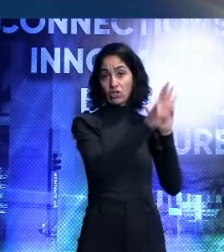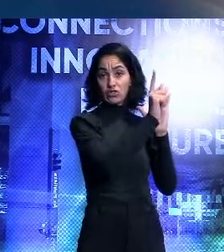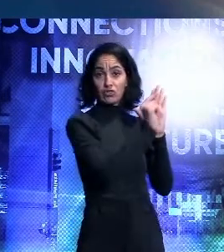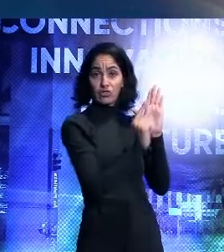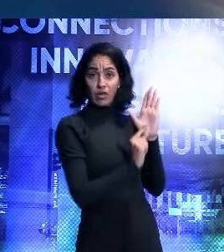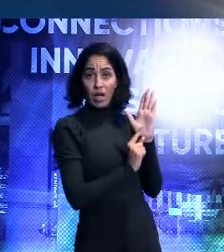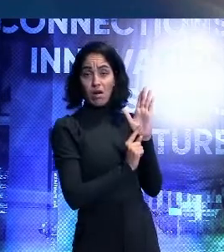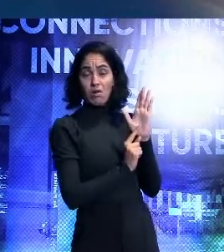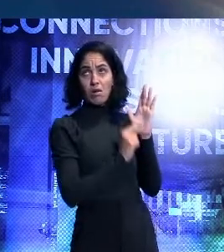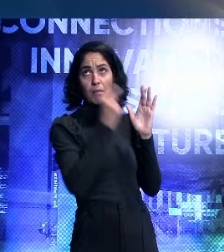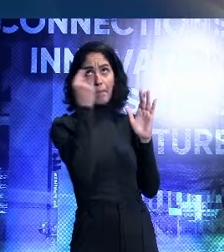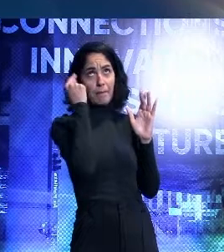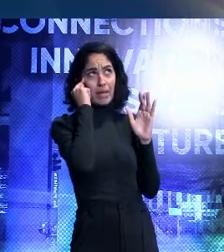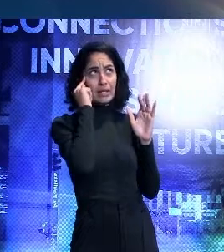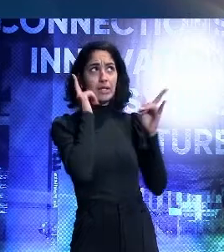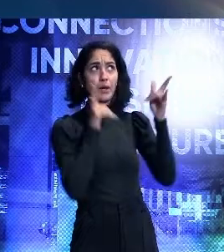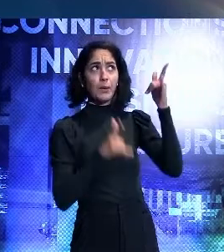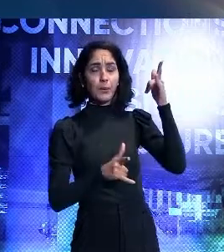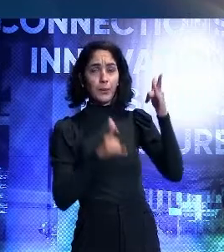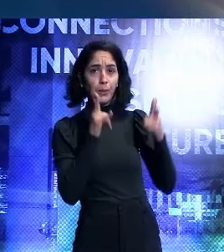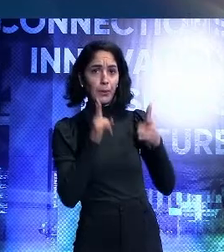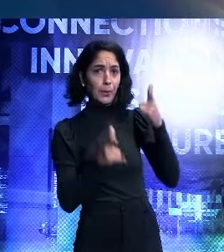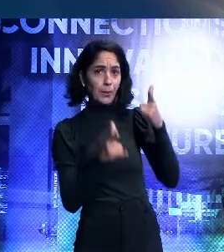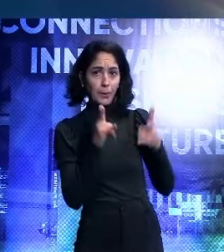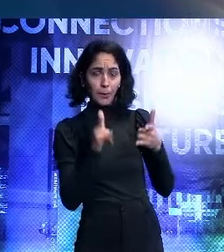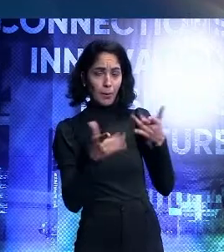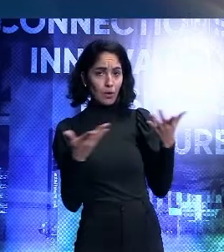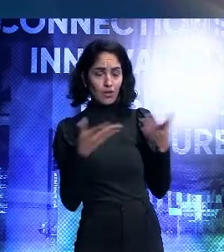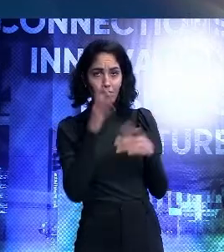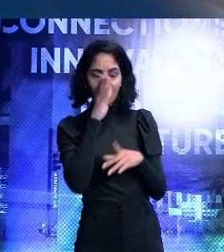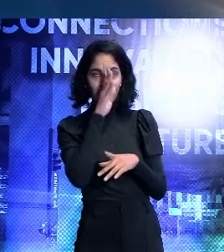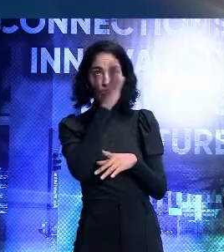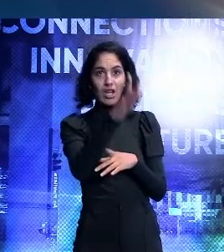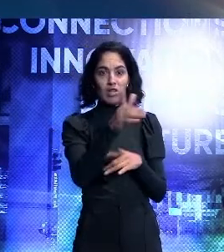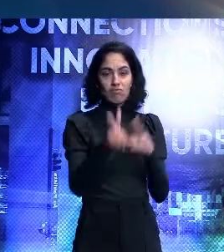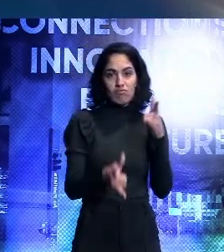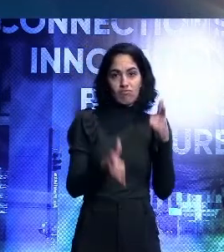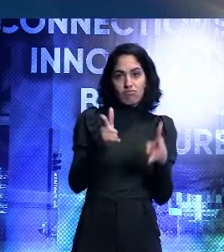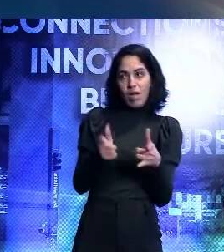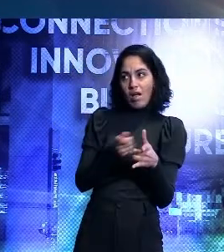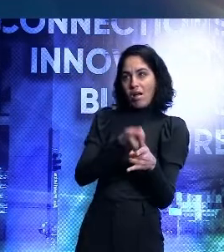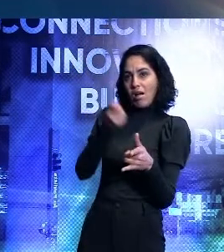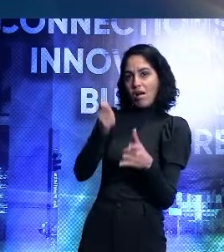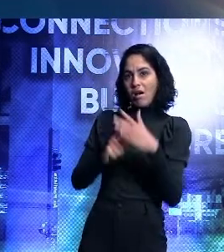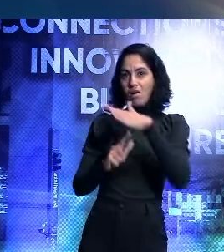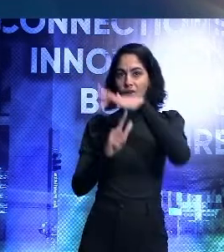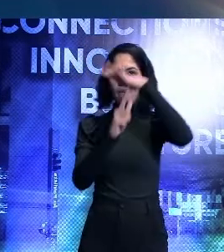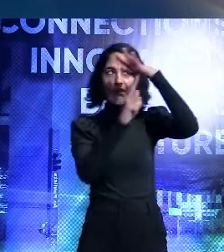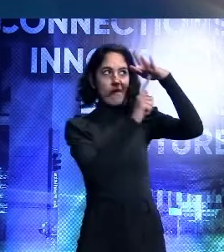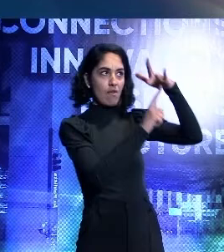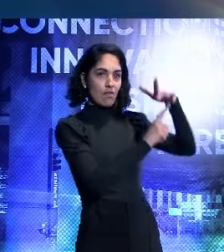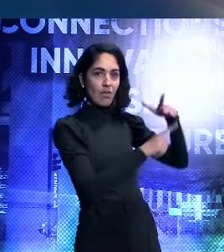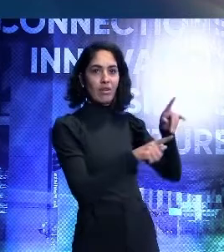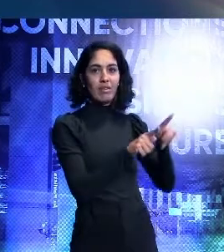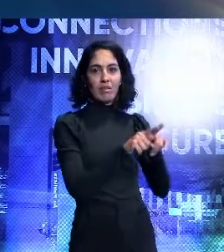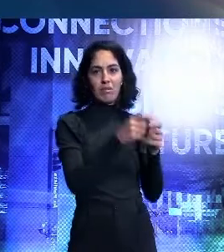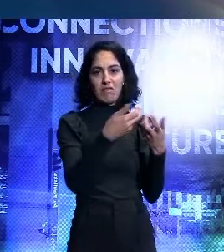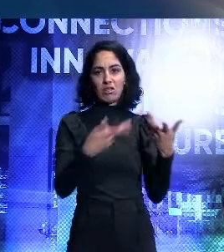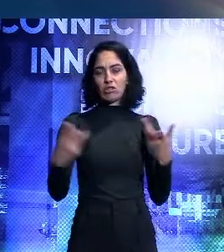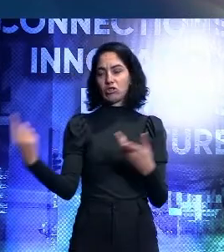pensa num robô com VR, com laser, com drone autônomo, que ele faz coisas